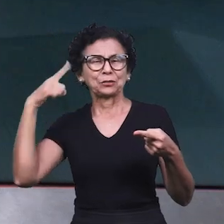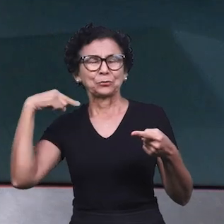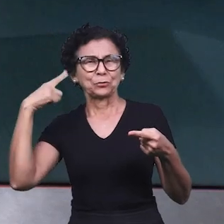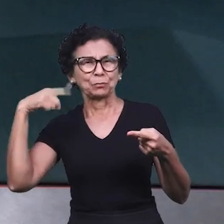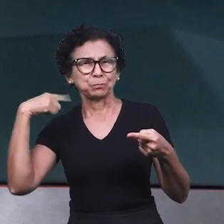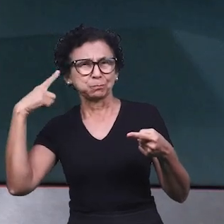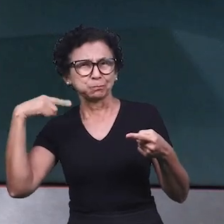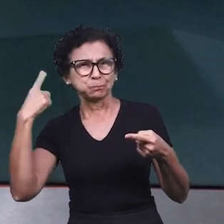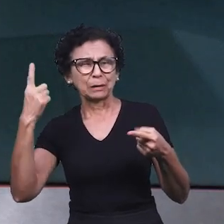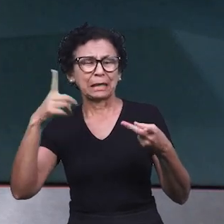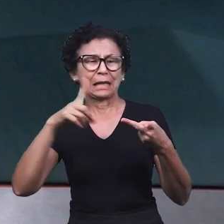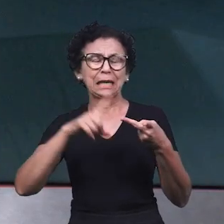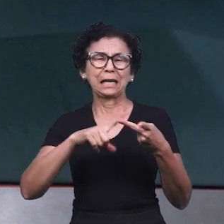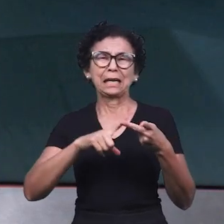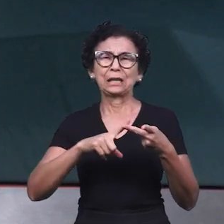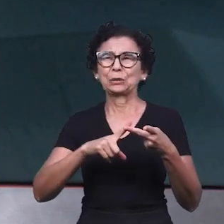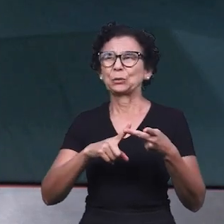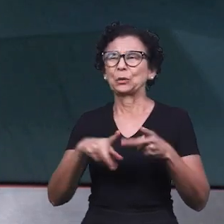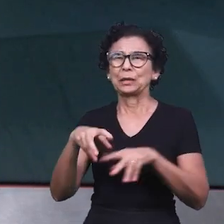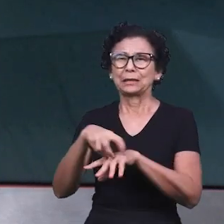advogado,